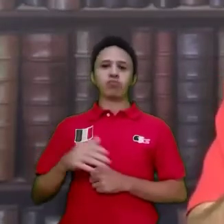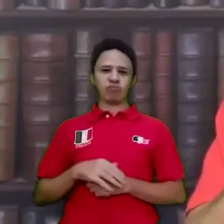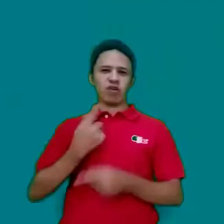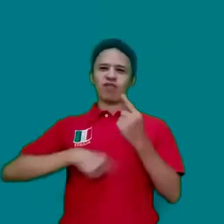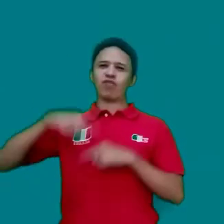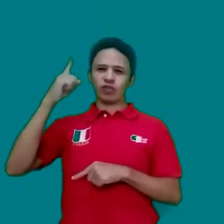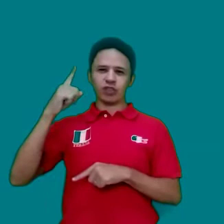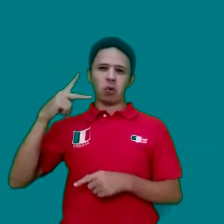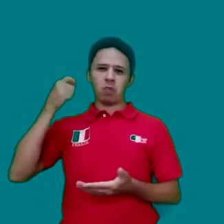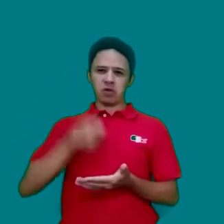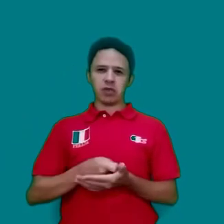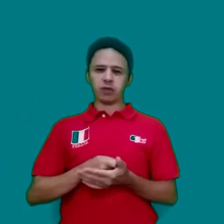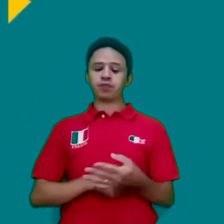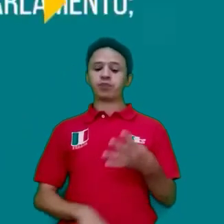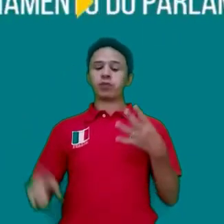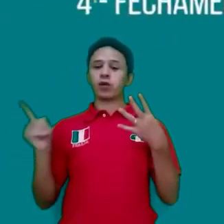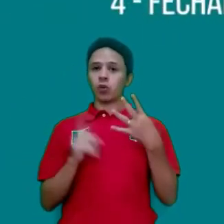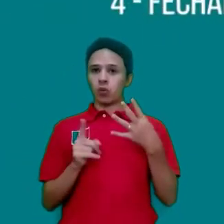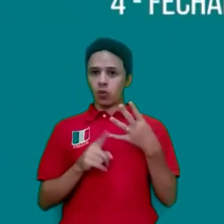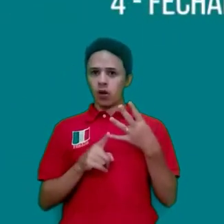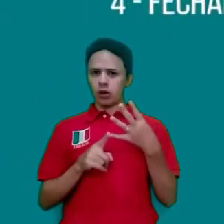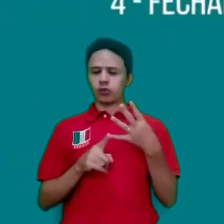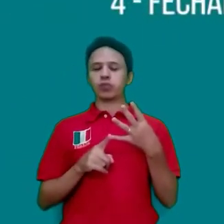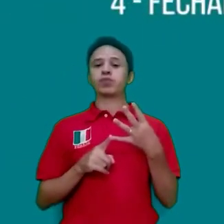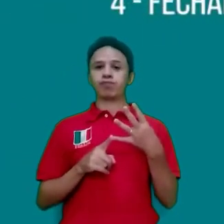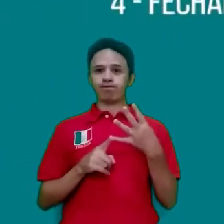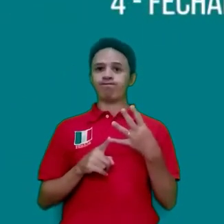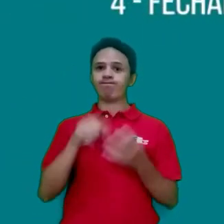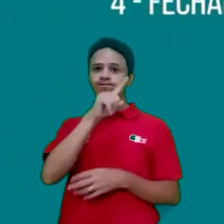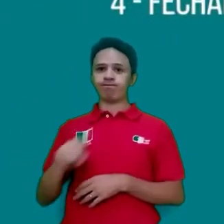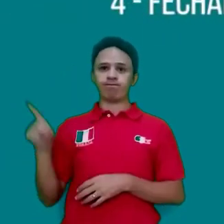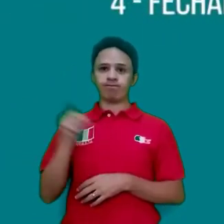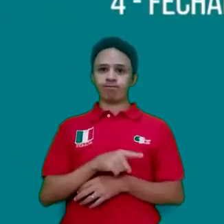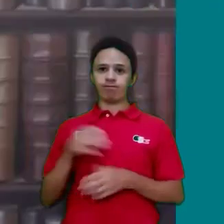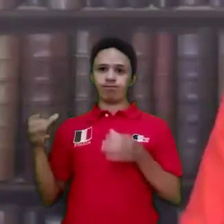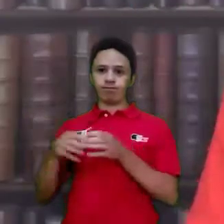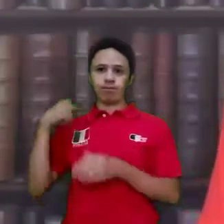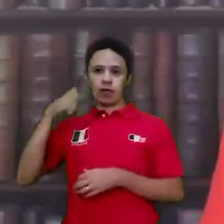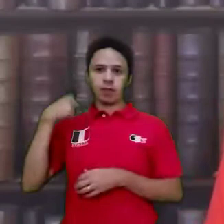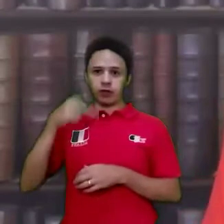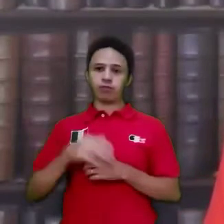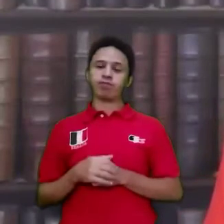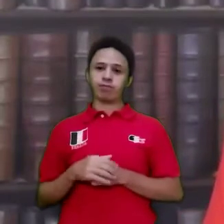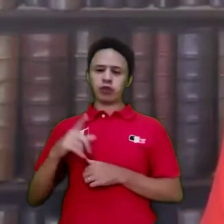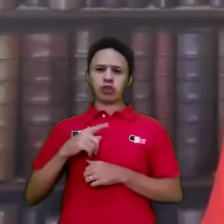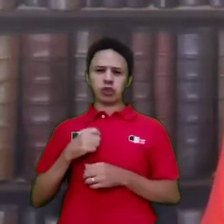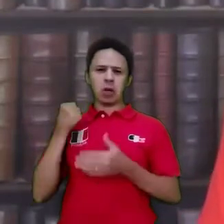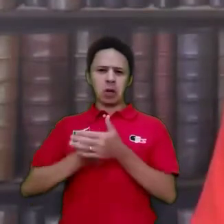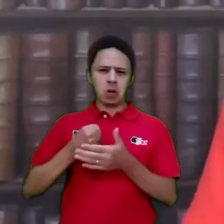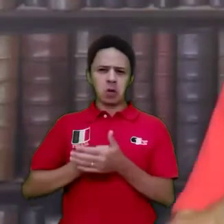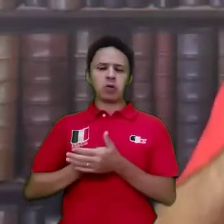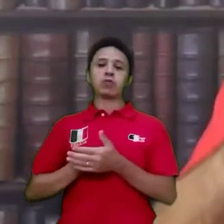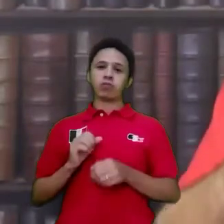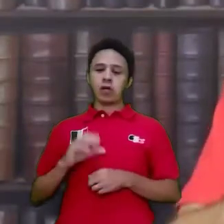motivo. Vai acompanhando. O fechamento do parlamento. Em um ato de força,